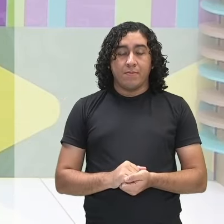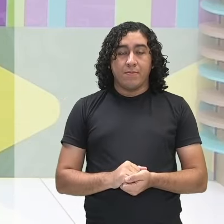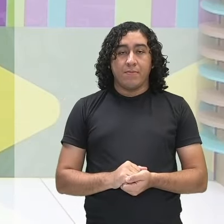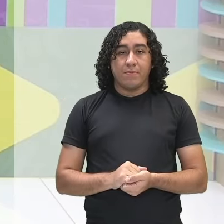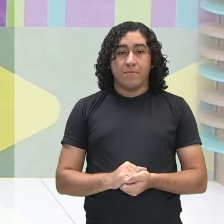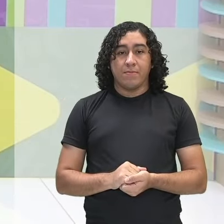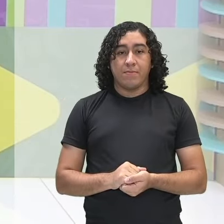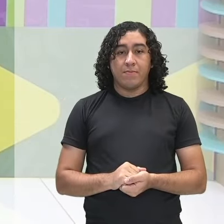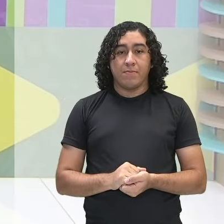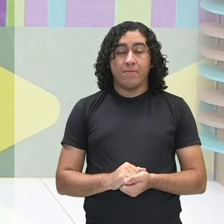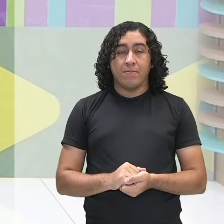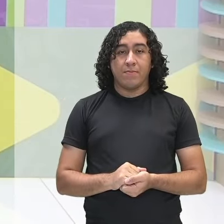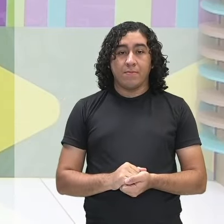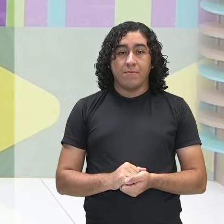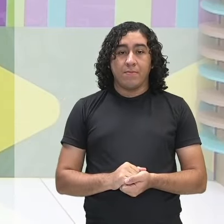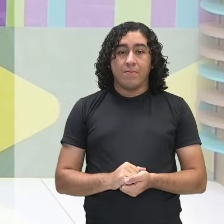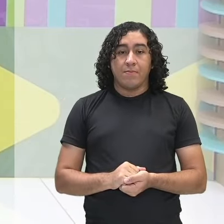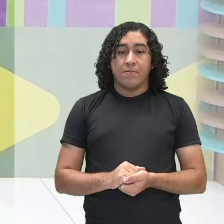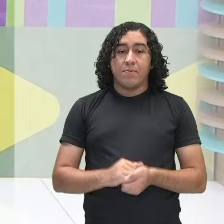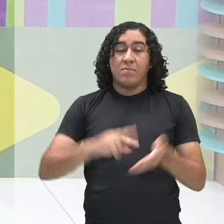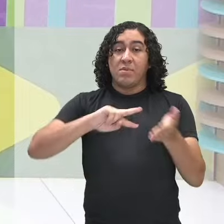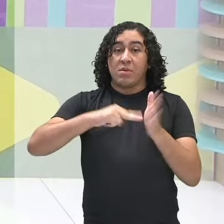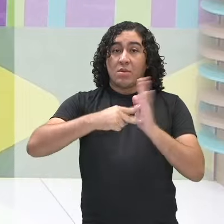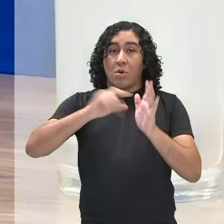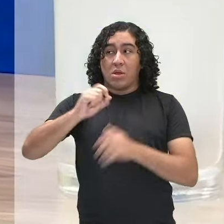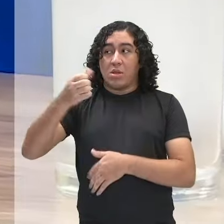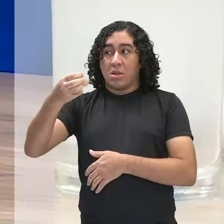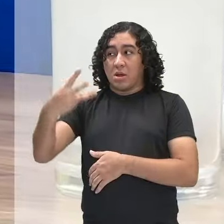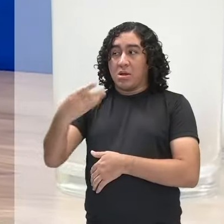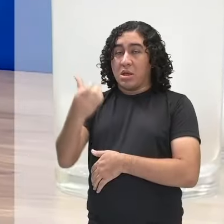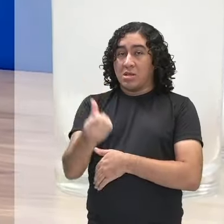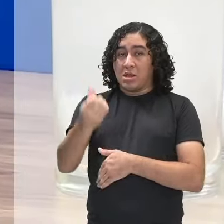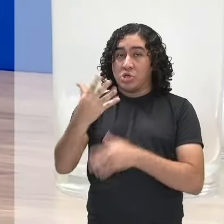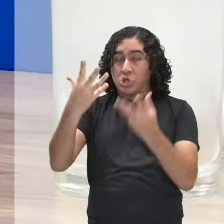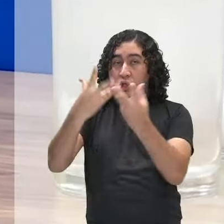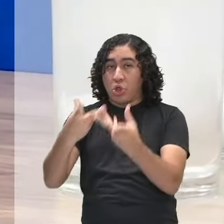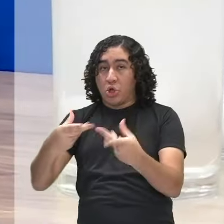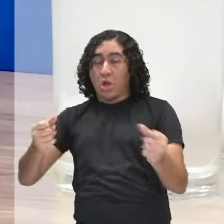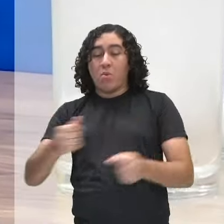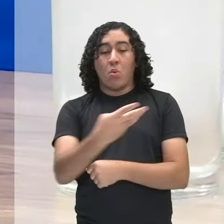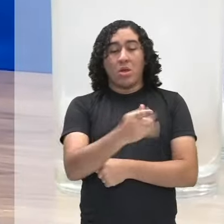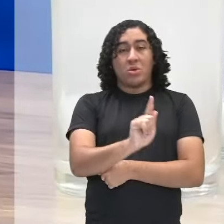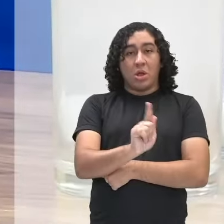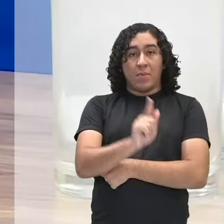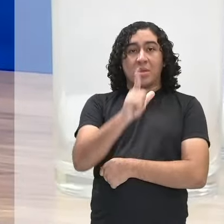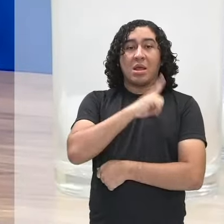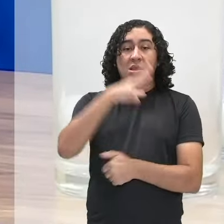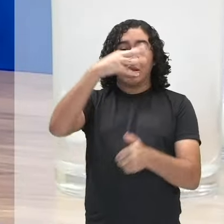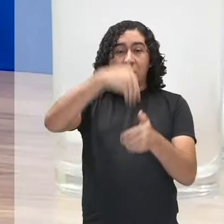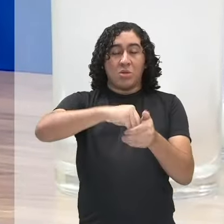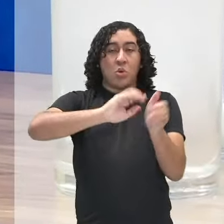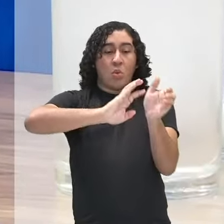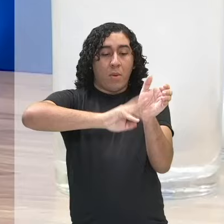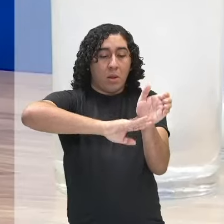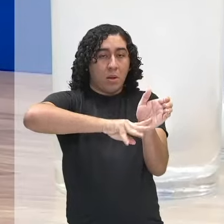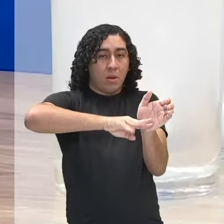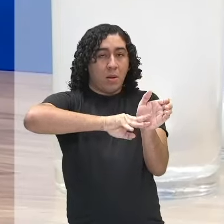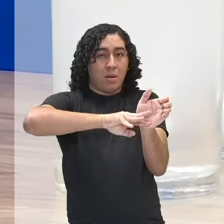100 gramas de água. Então, dissolve 36 e 4 gramas vão se depositar no fundo